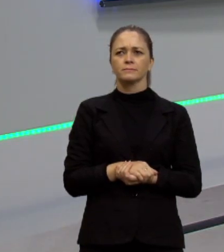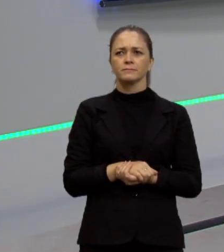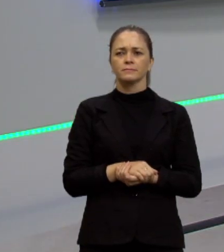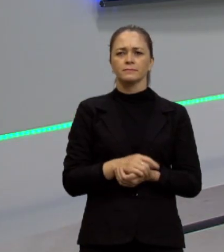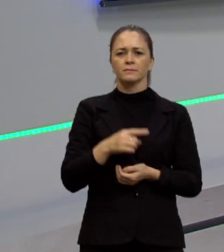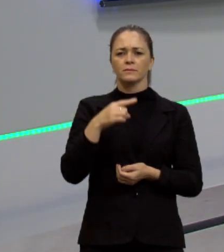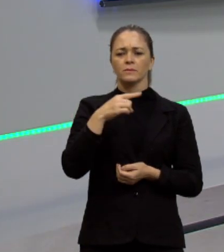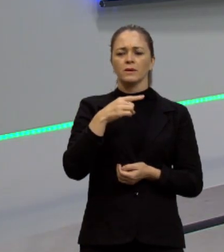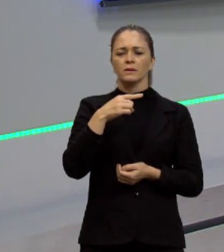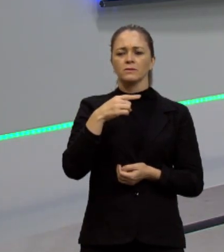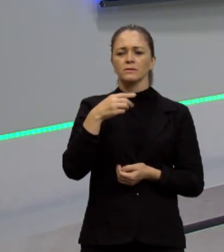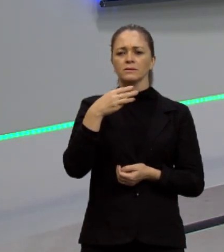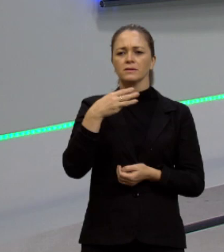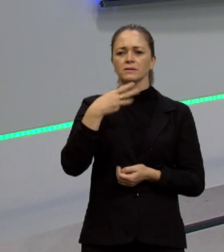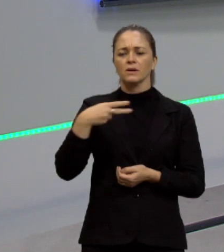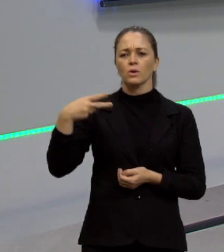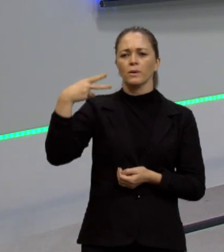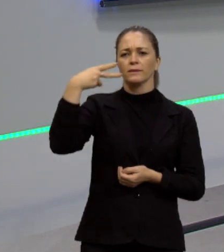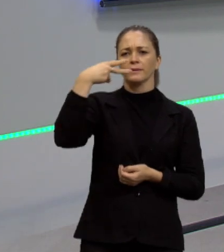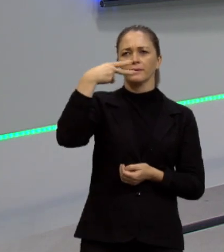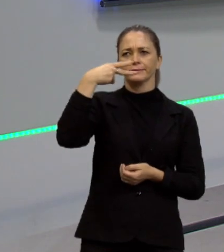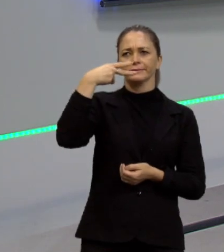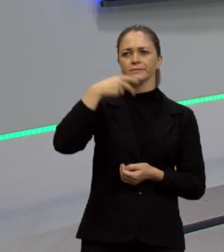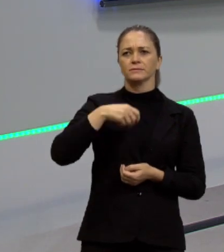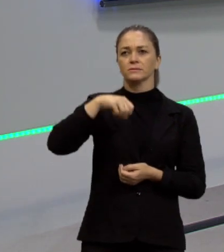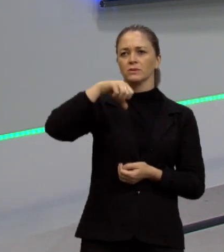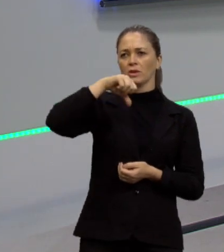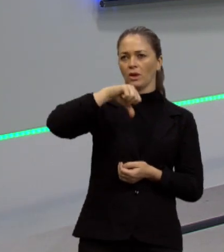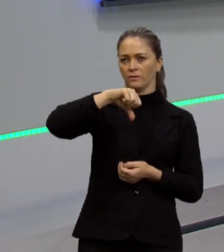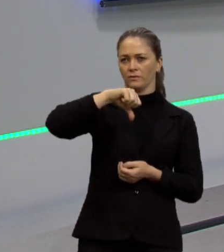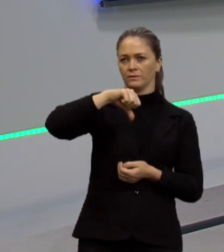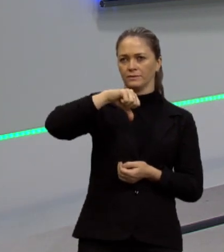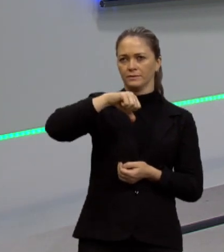Menos 3 ao quadrado, 9.